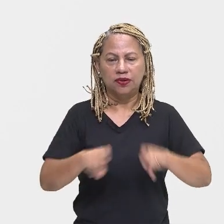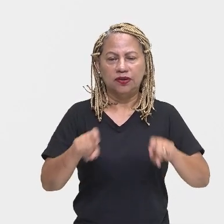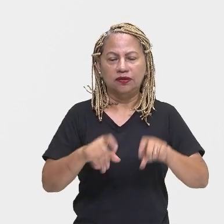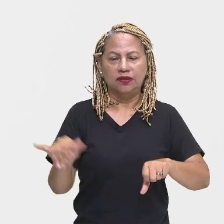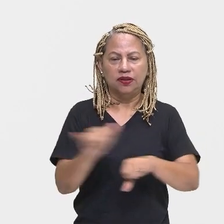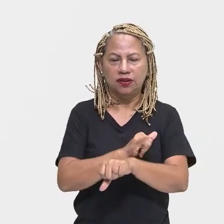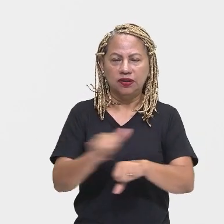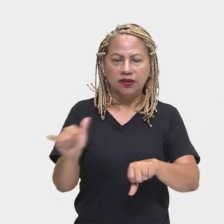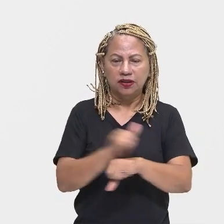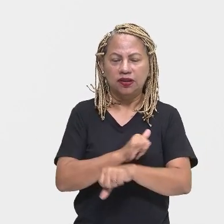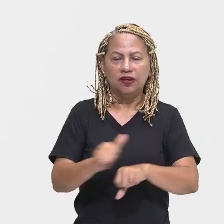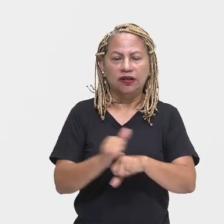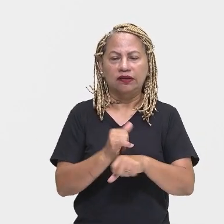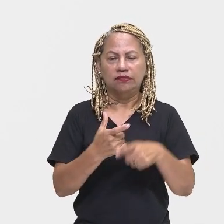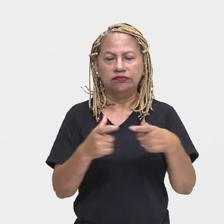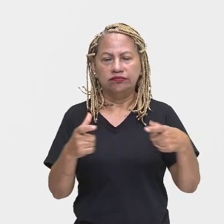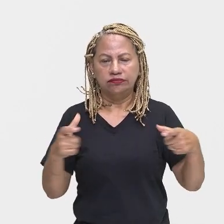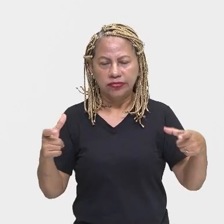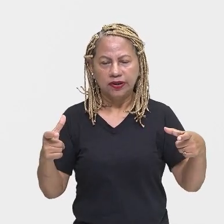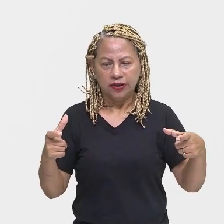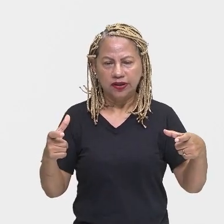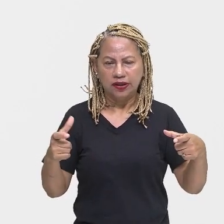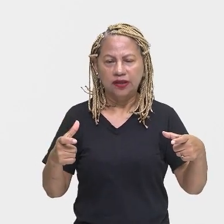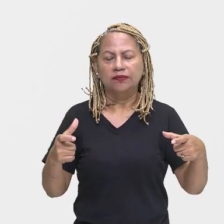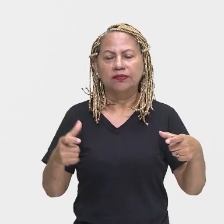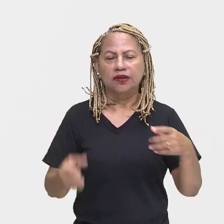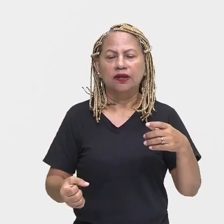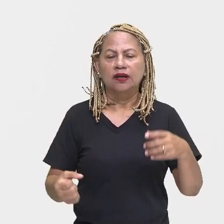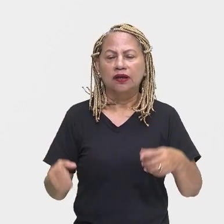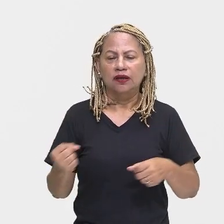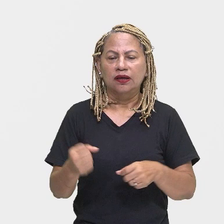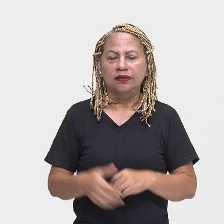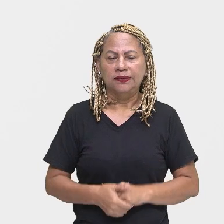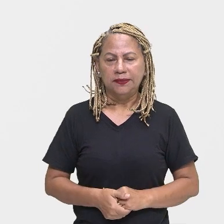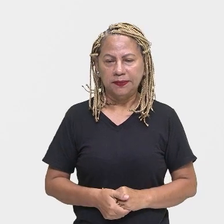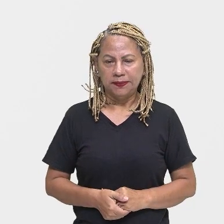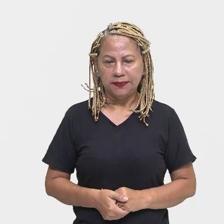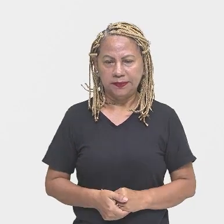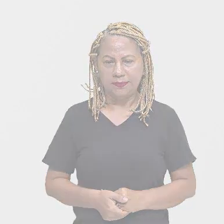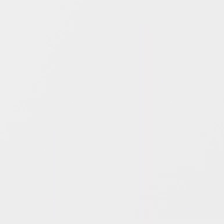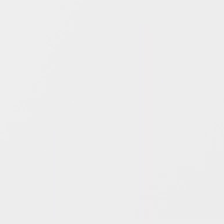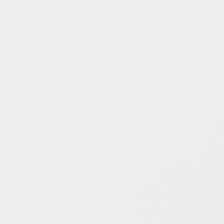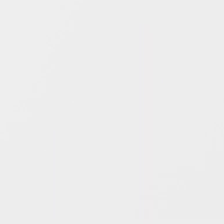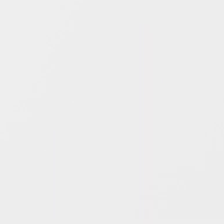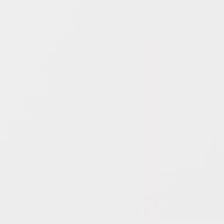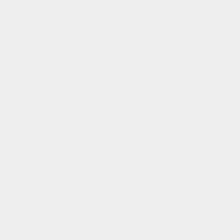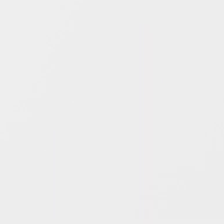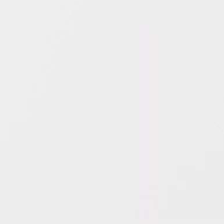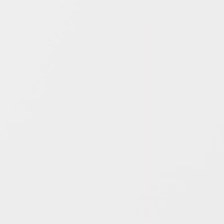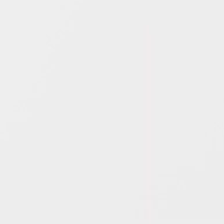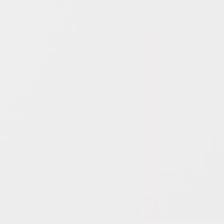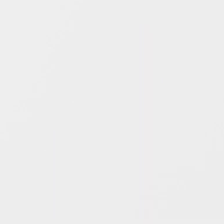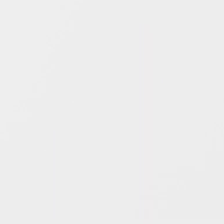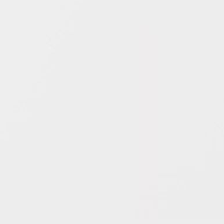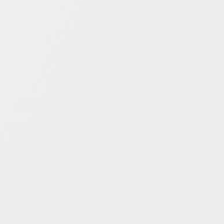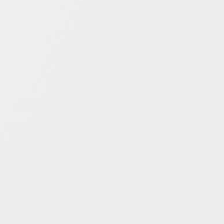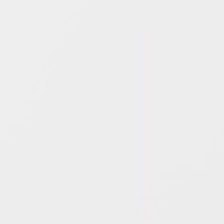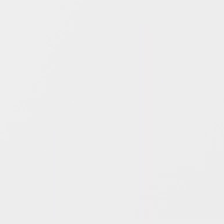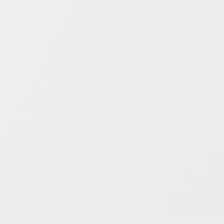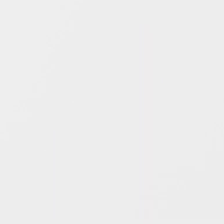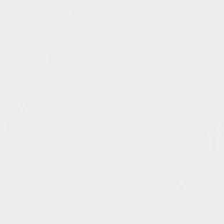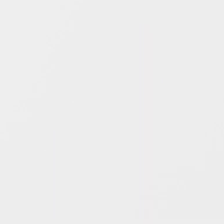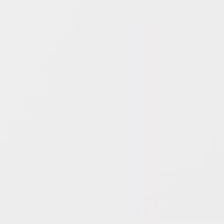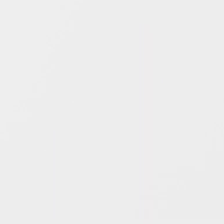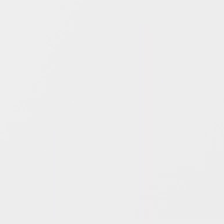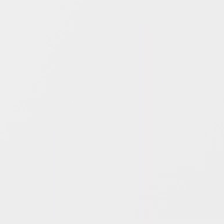estratégia ampla significa construir o ambiente no qual vai se desenrolar o enredo.